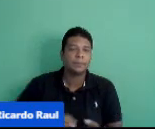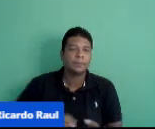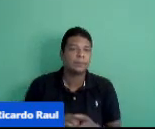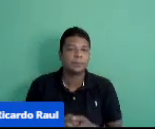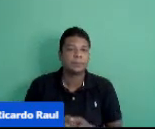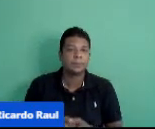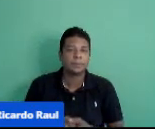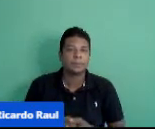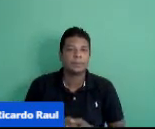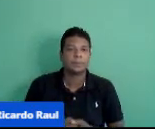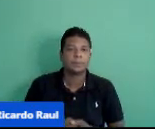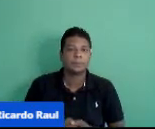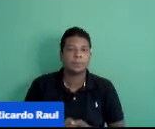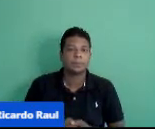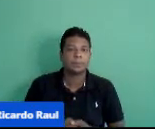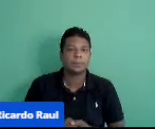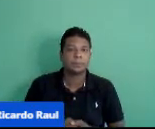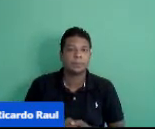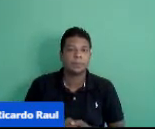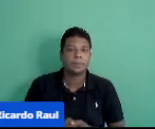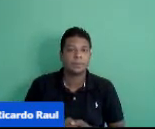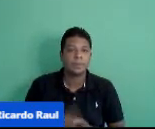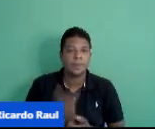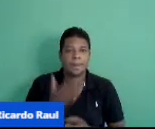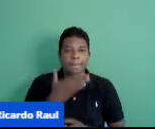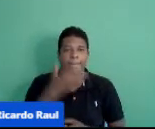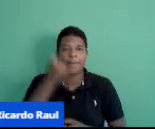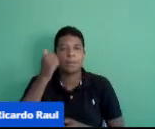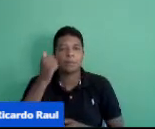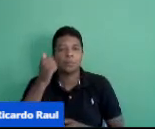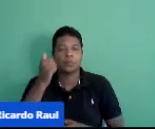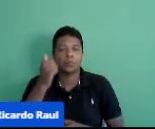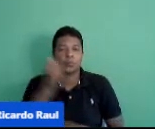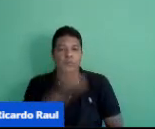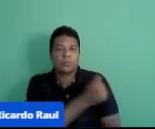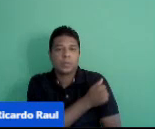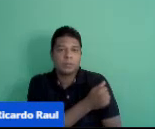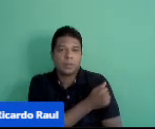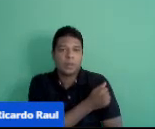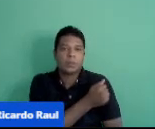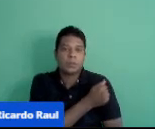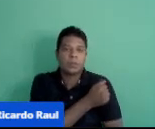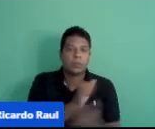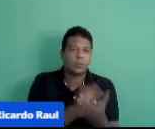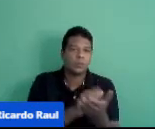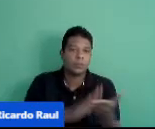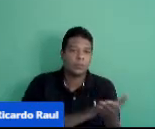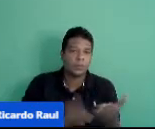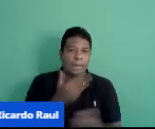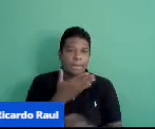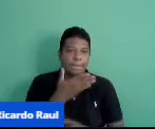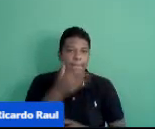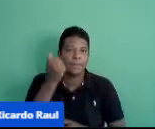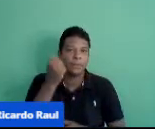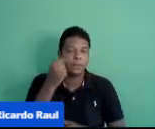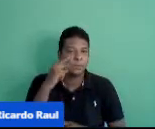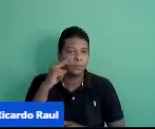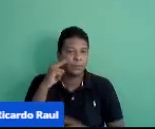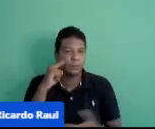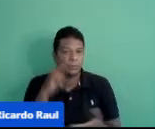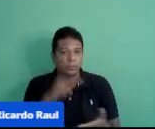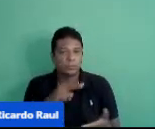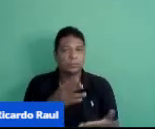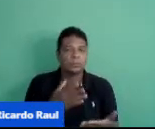pensar assim, sensata para aquele momento, né? Mas, como você disse, né? Poderia melhorar, igual você já entra em algumas questões que a gente ia